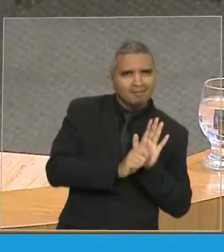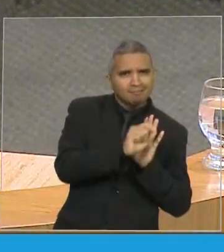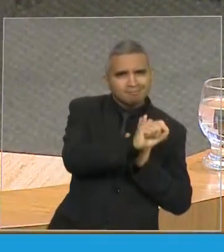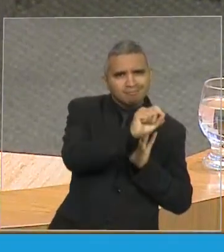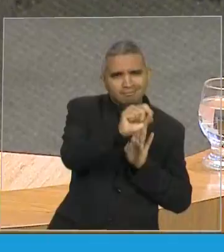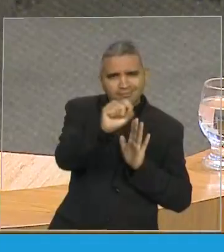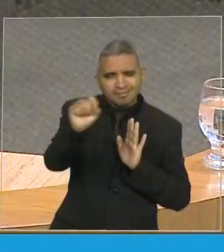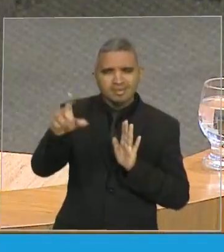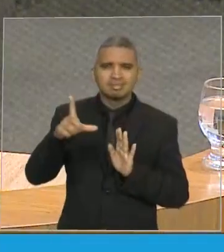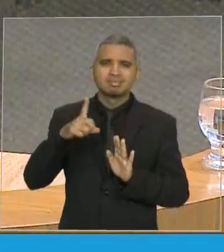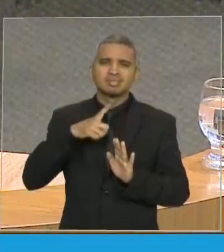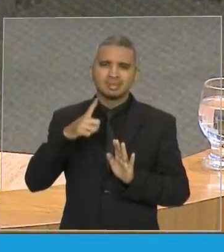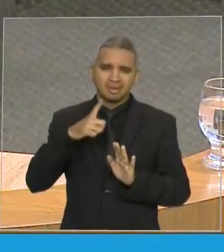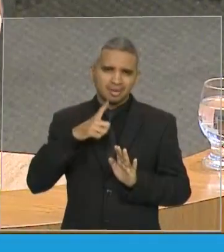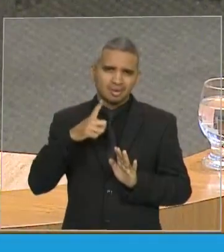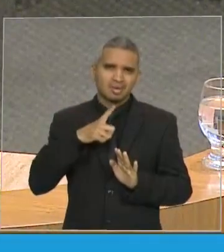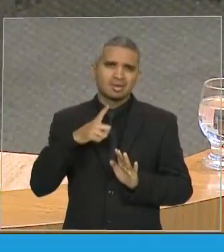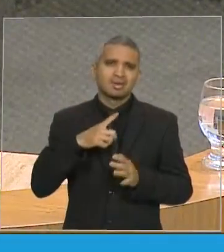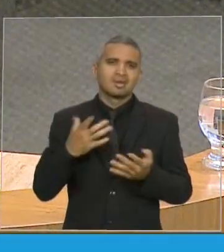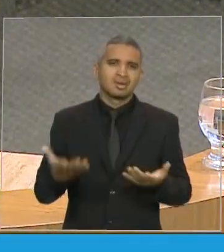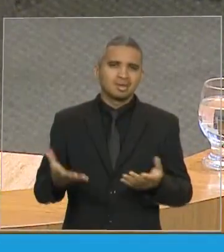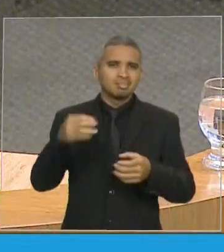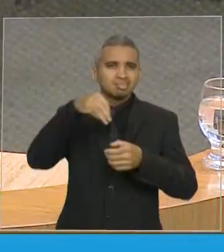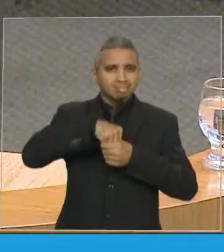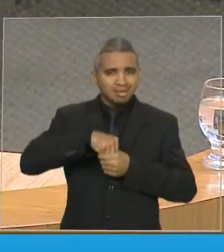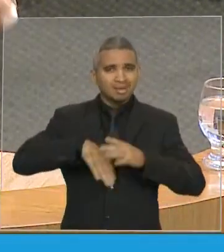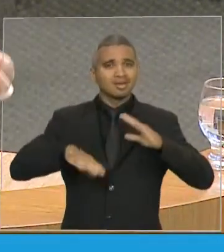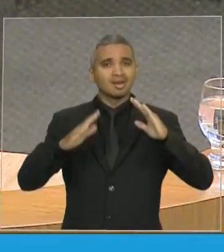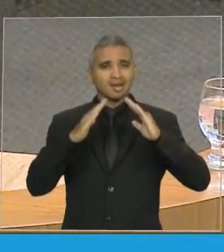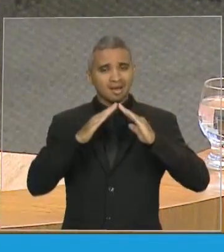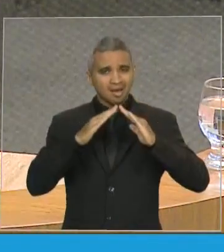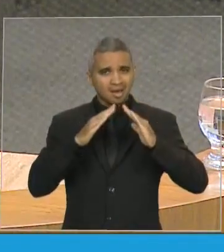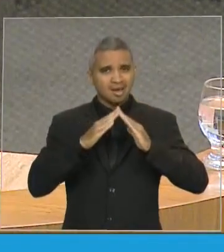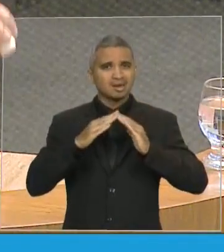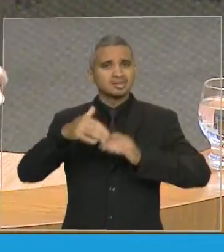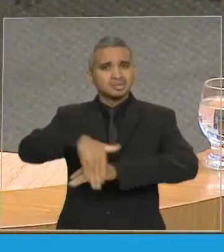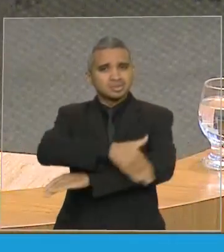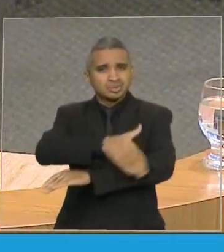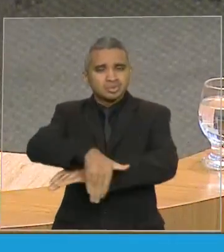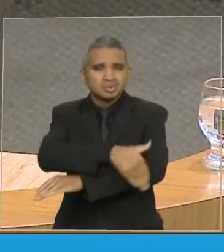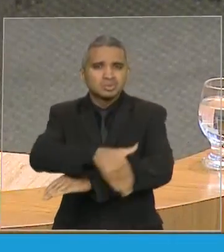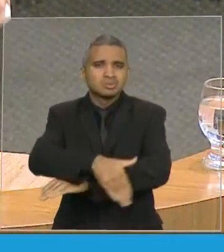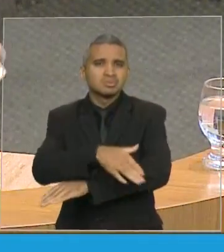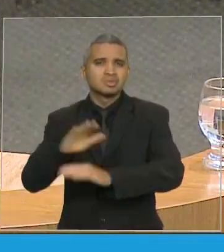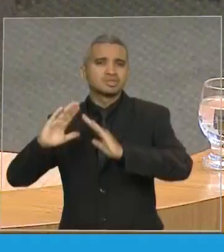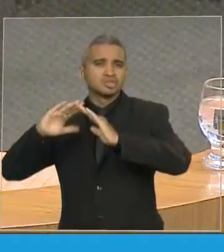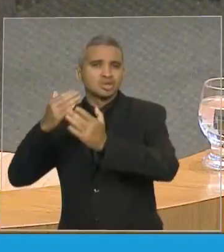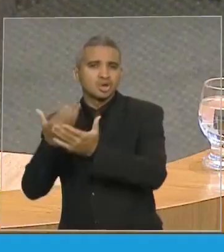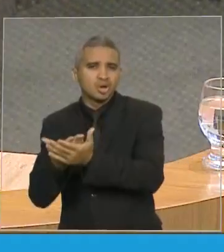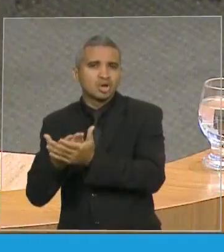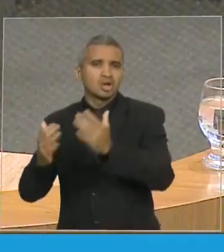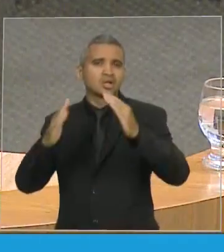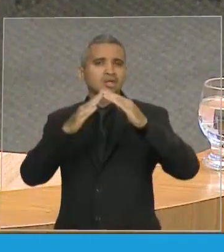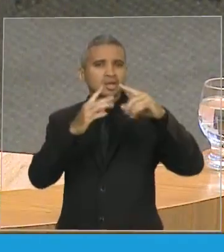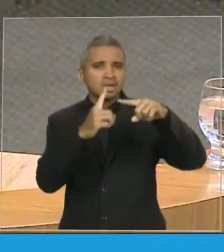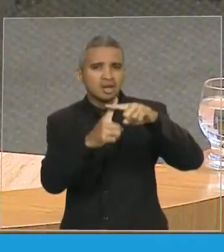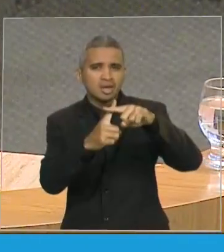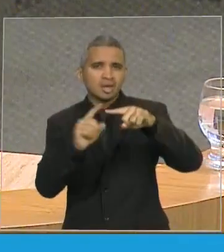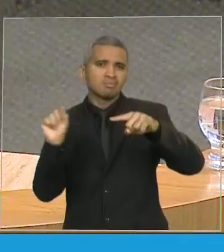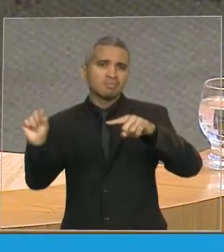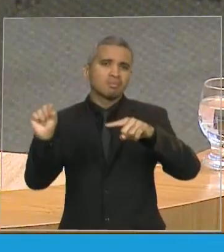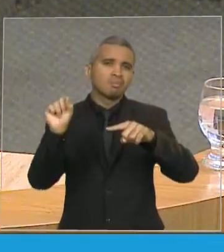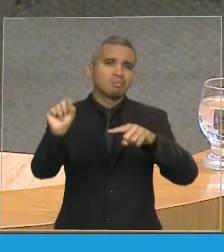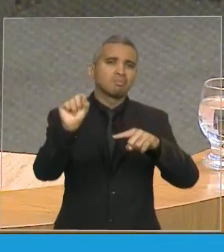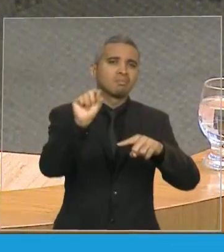lugares, dentro da casa da gente, nas ruas, nas escolas, nas igrejas, com